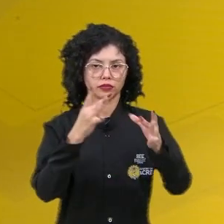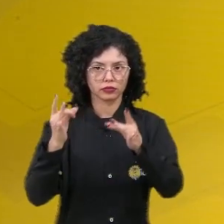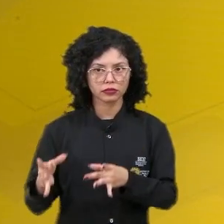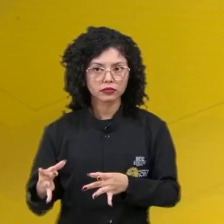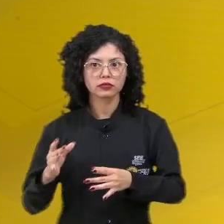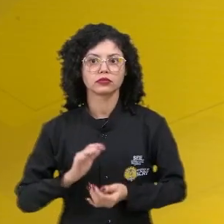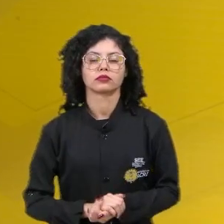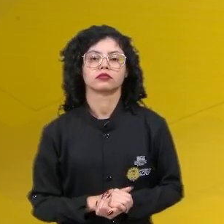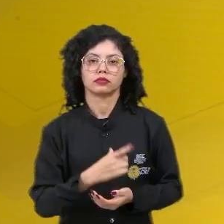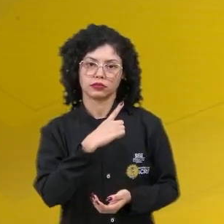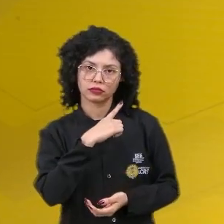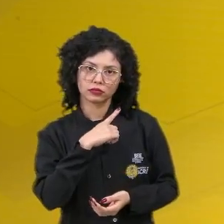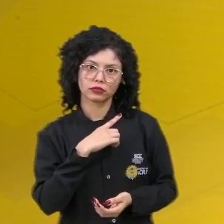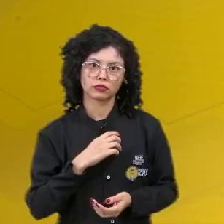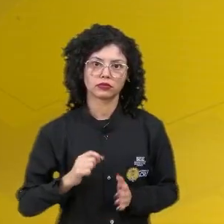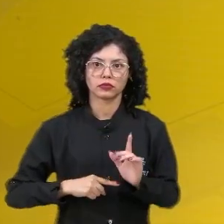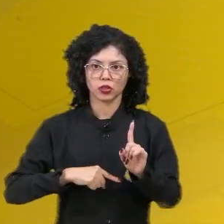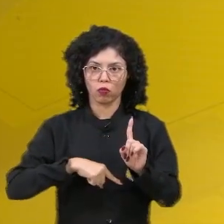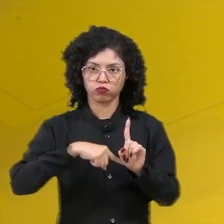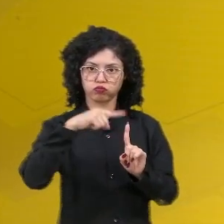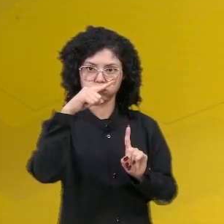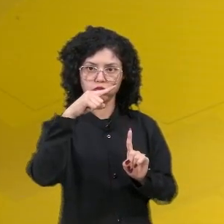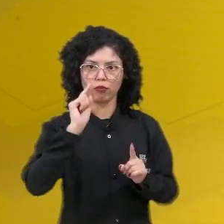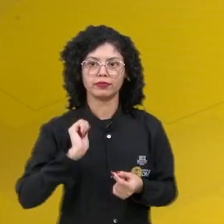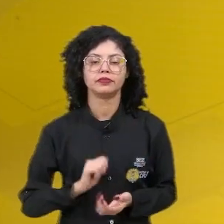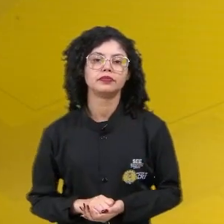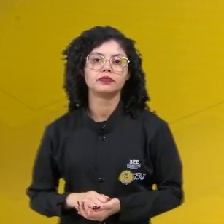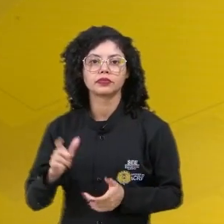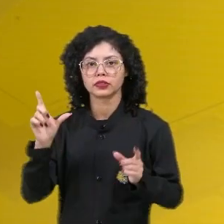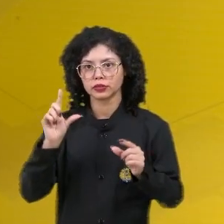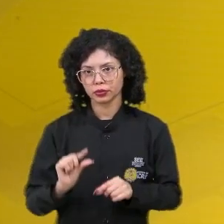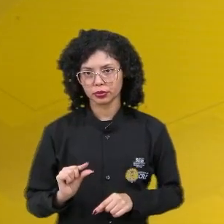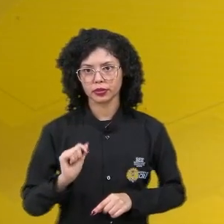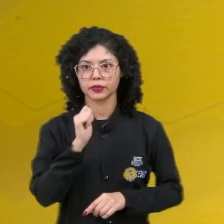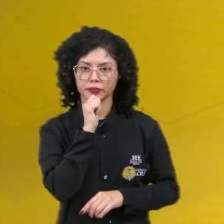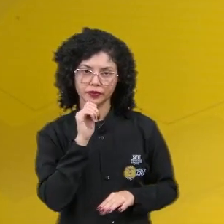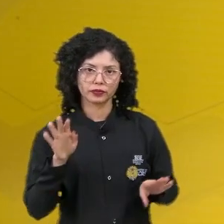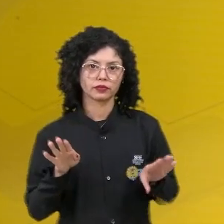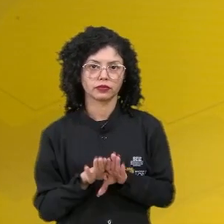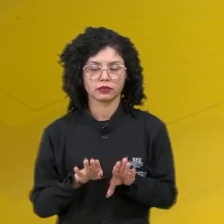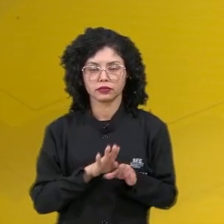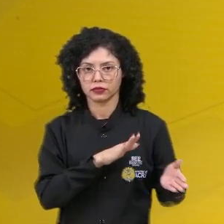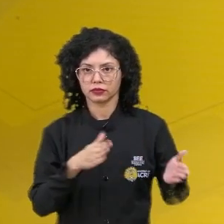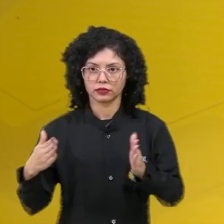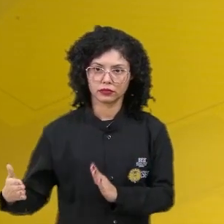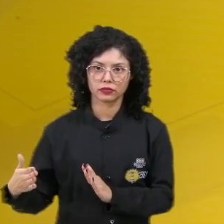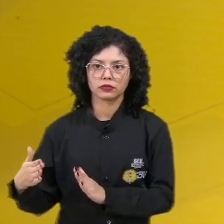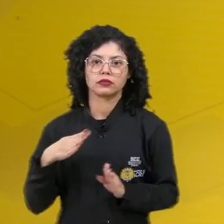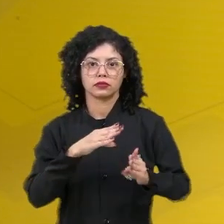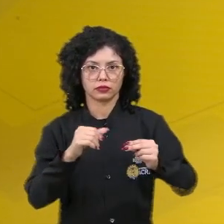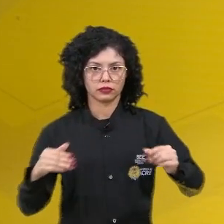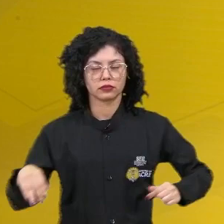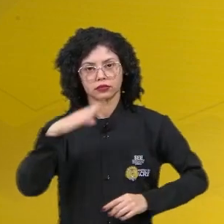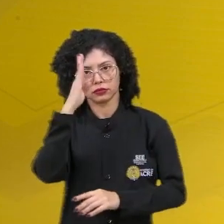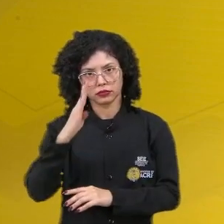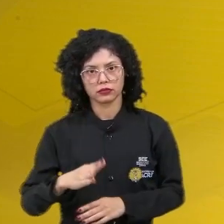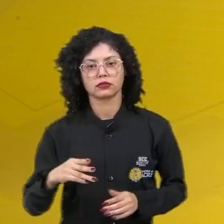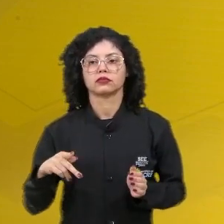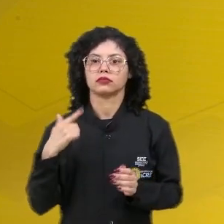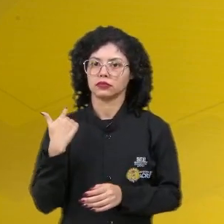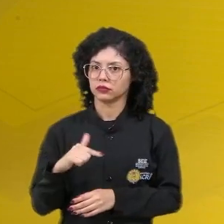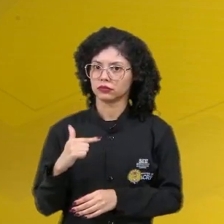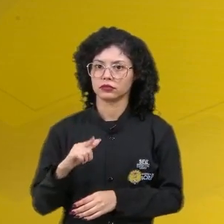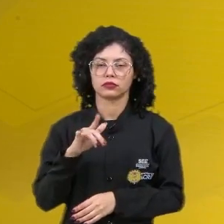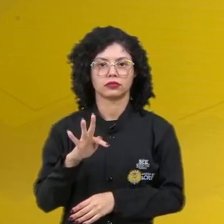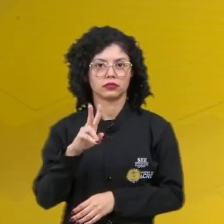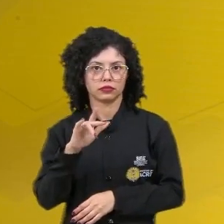mercadorias. Temos rios mais volumosos e temos rios menos volumosos. Tem parte do território brasileiro que não é litoral.